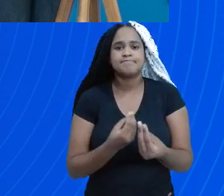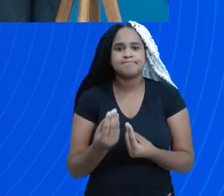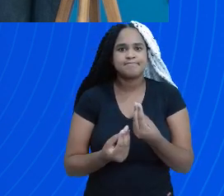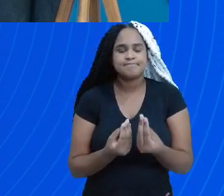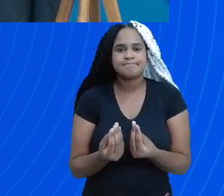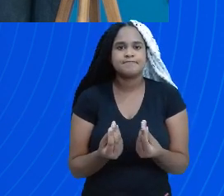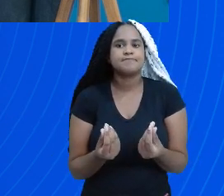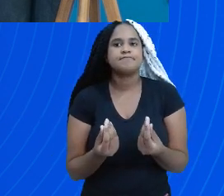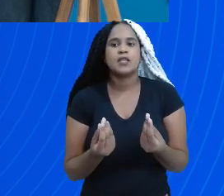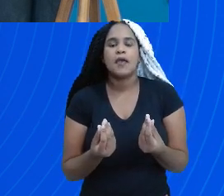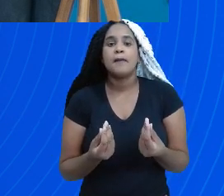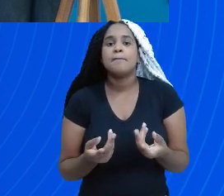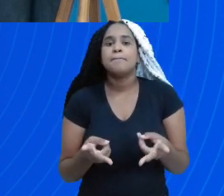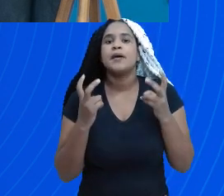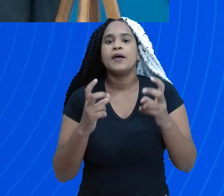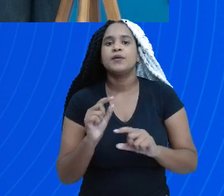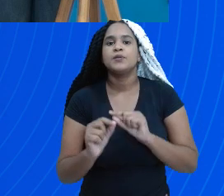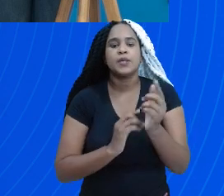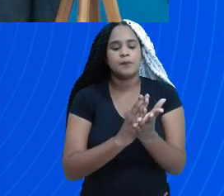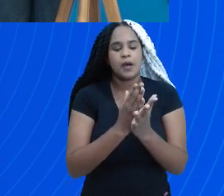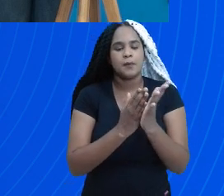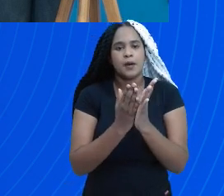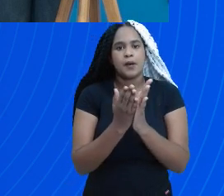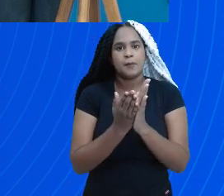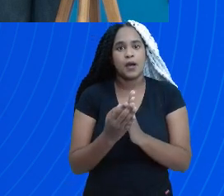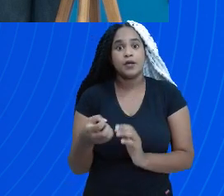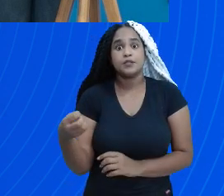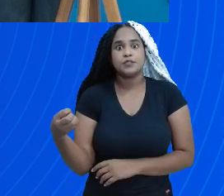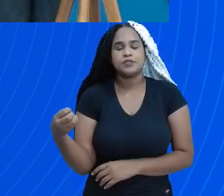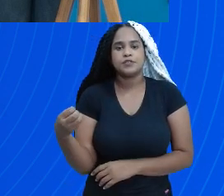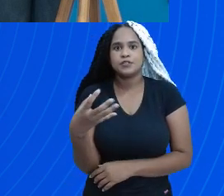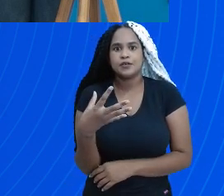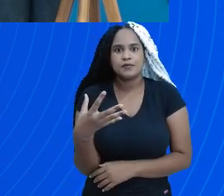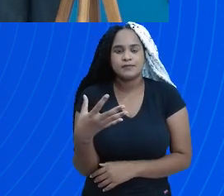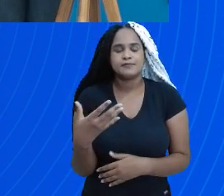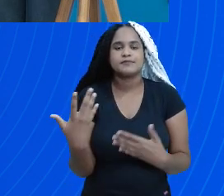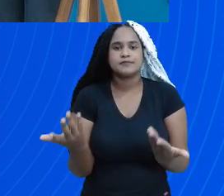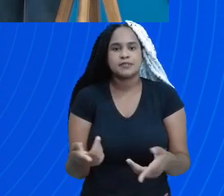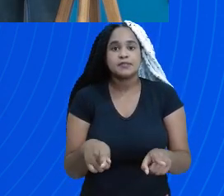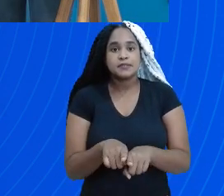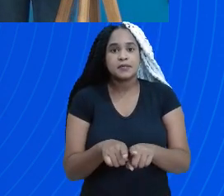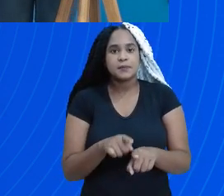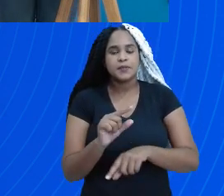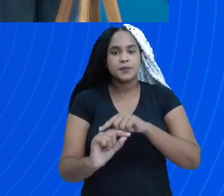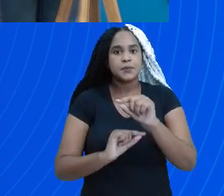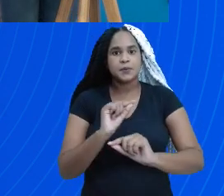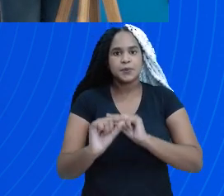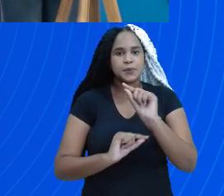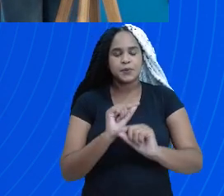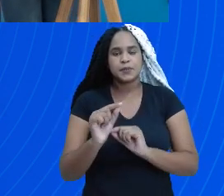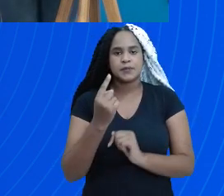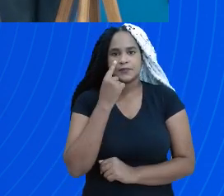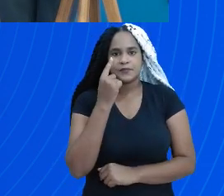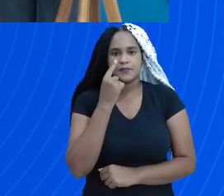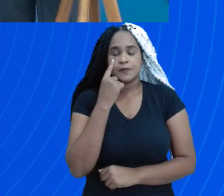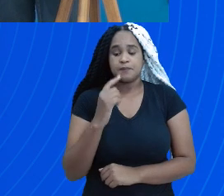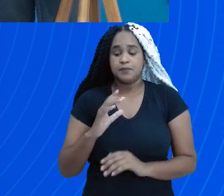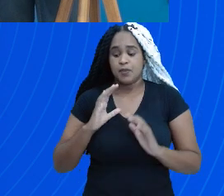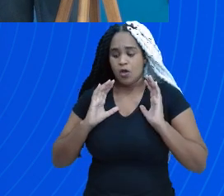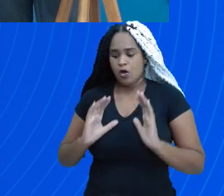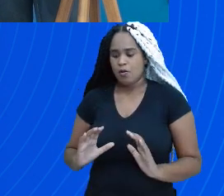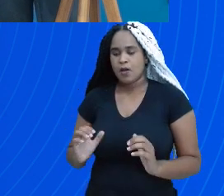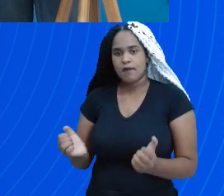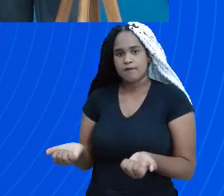novas possibilidades e onde a gente percebe também novas necessidades. Porque o comportamento fora da escola evidencia para